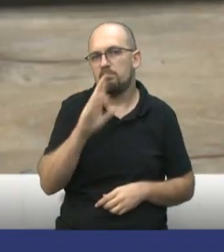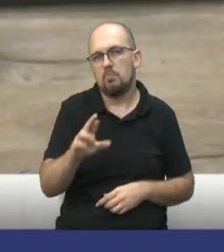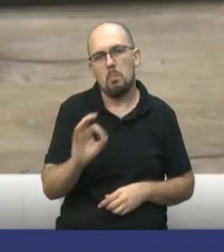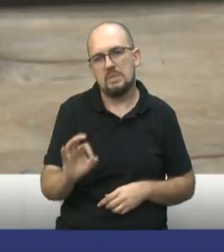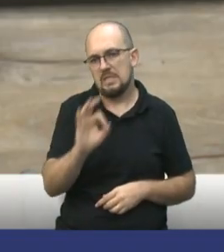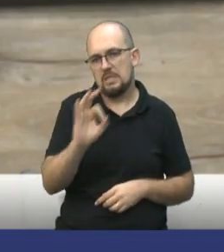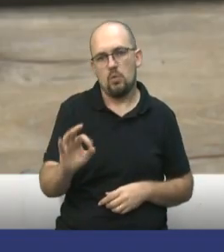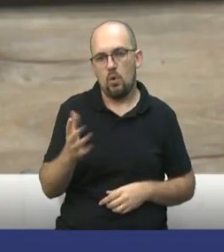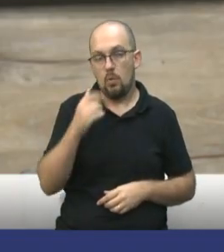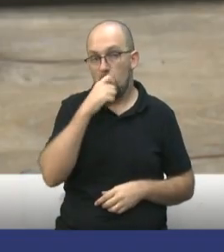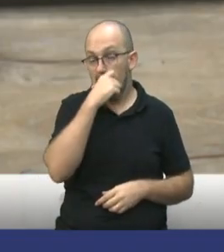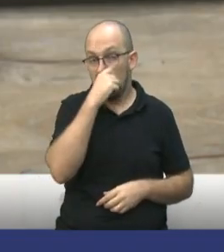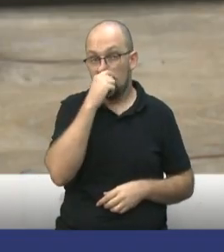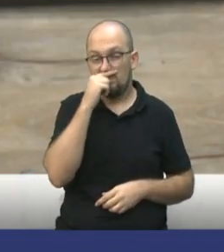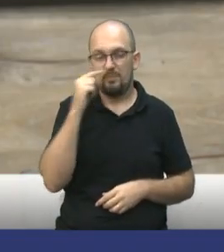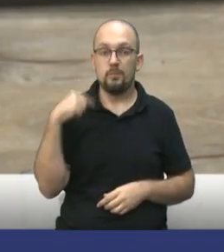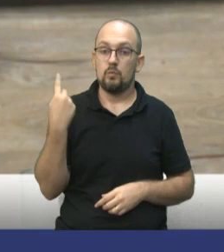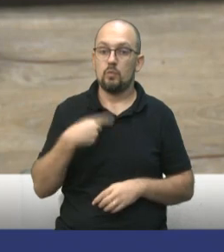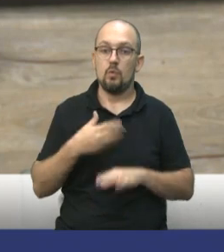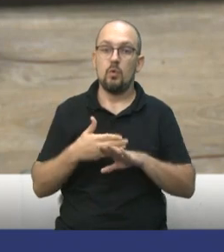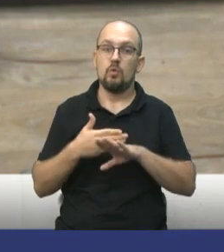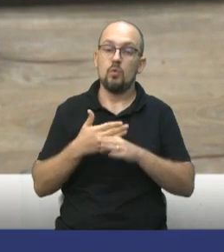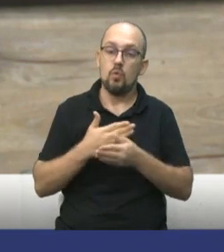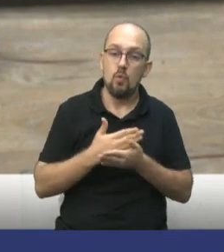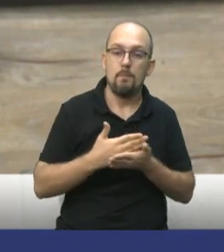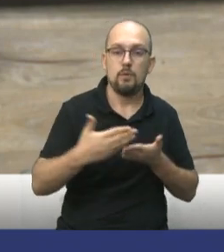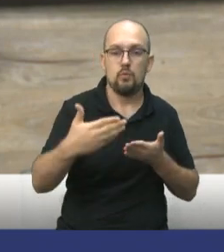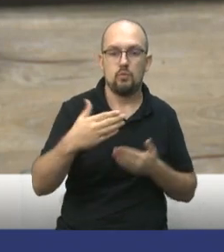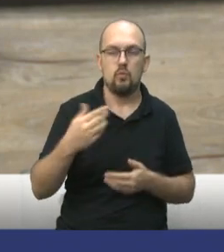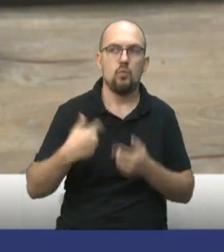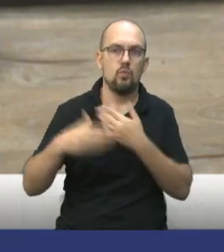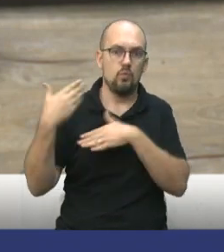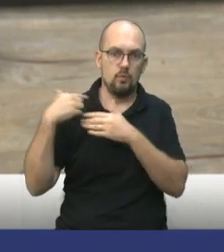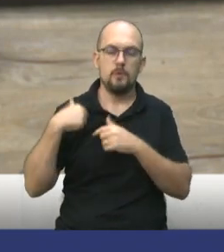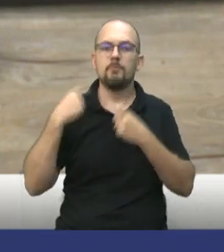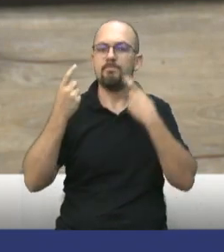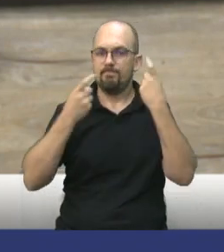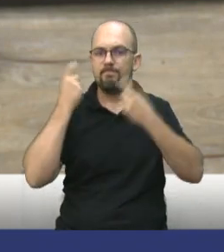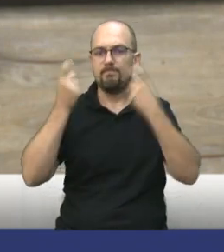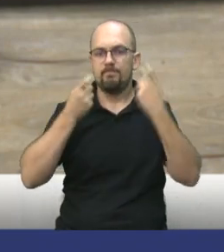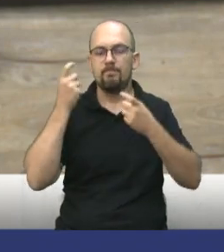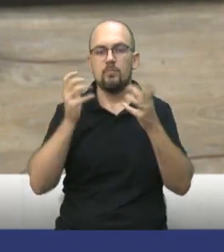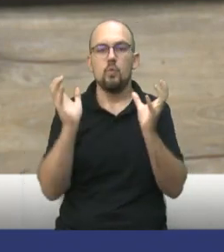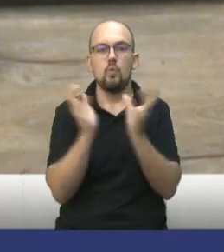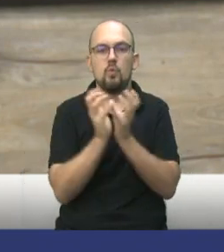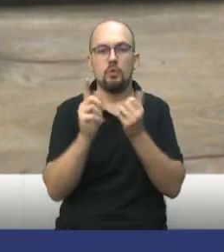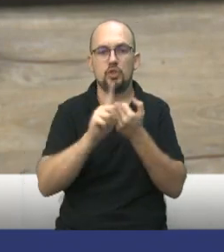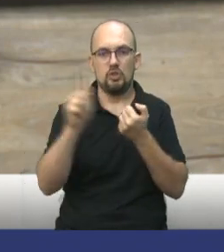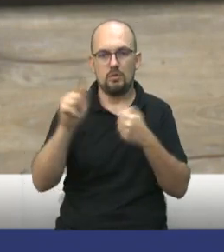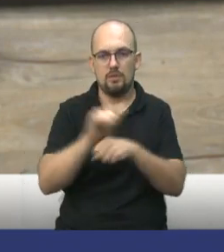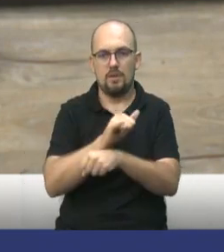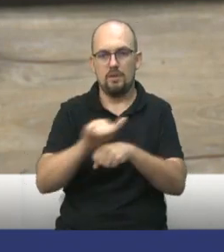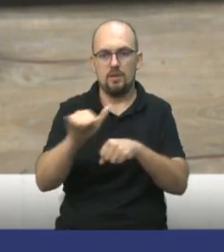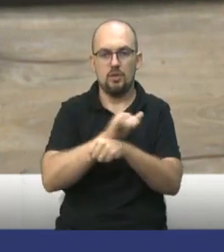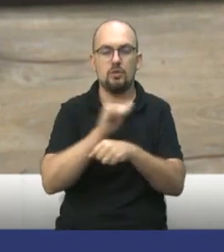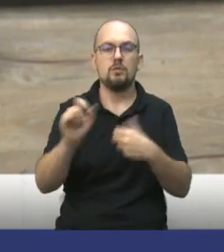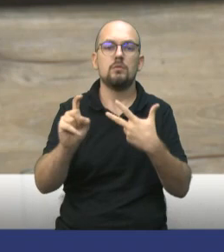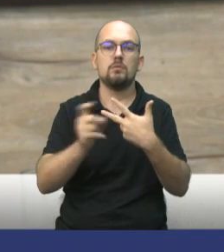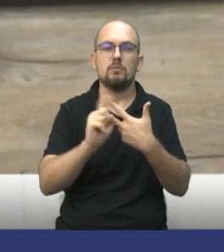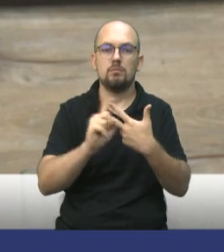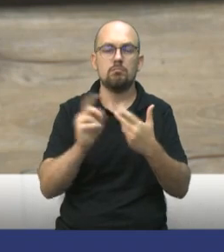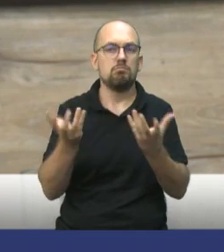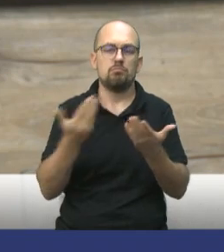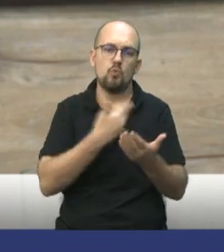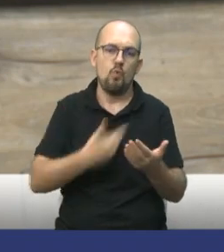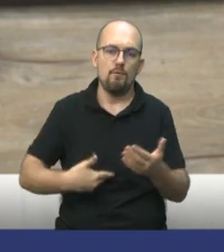desde quando nós assumimos essa tarefa, foi uma preocupação que a gestão estratégica, o Poder Executivo, o